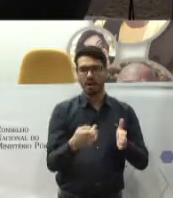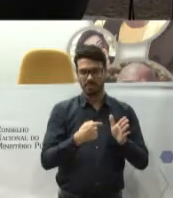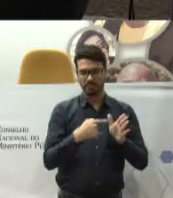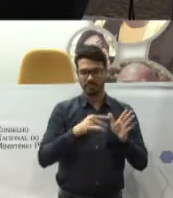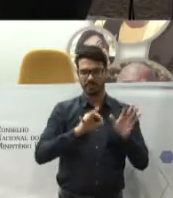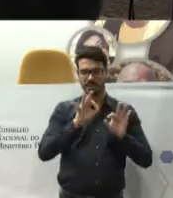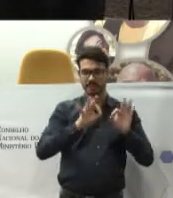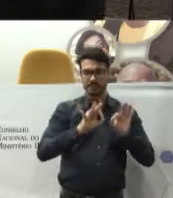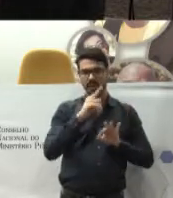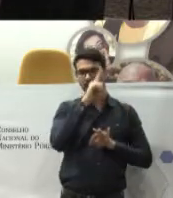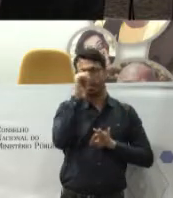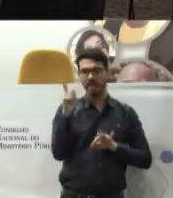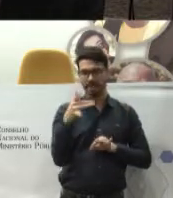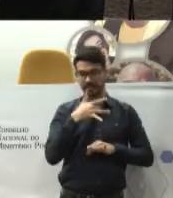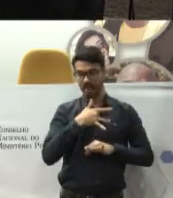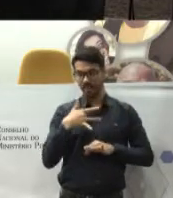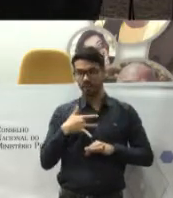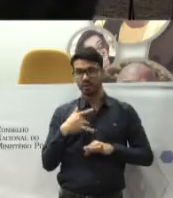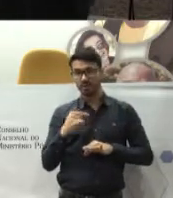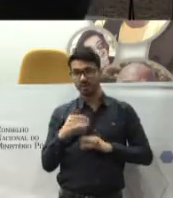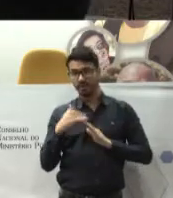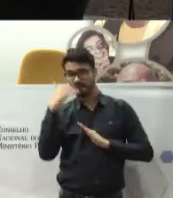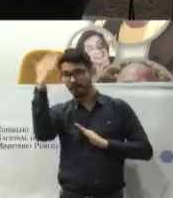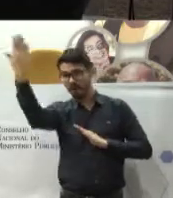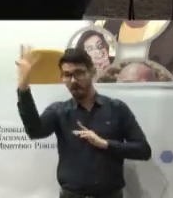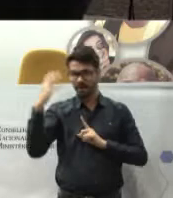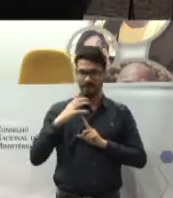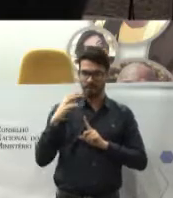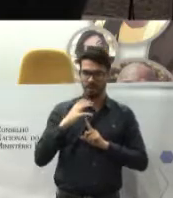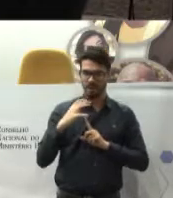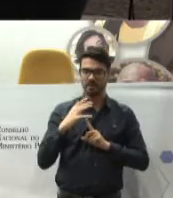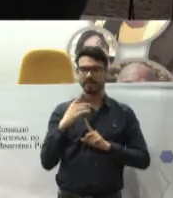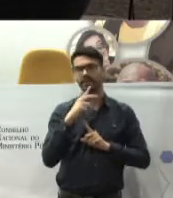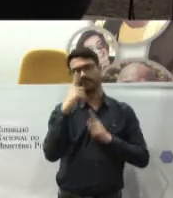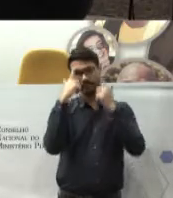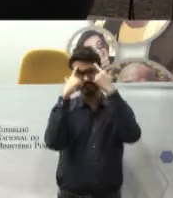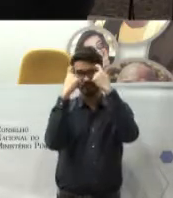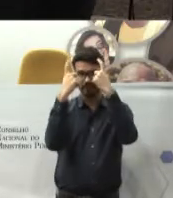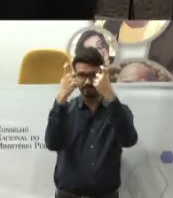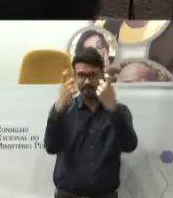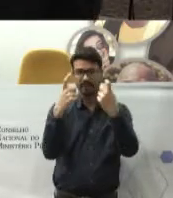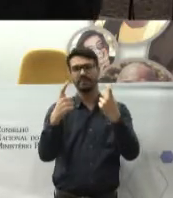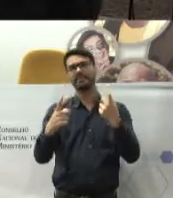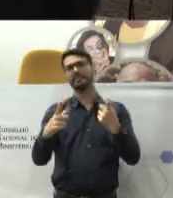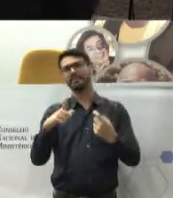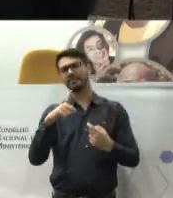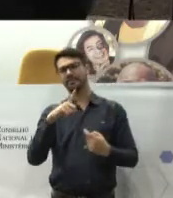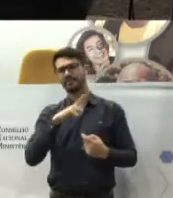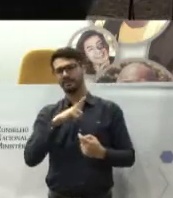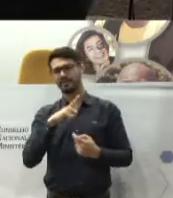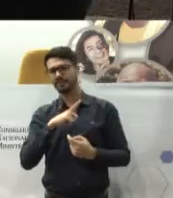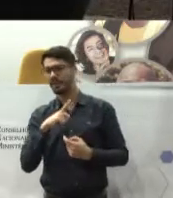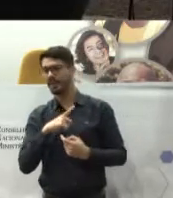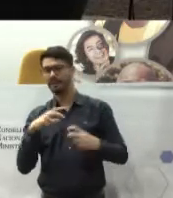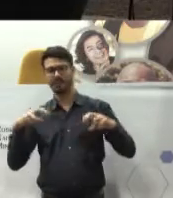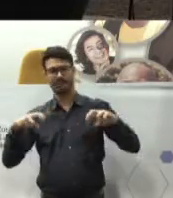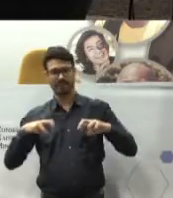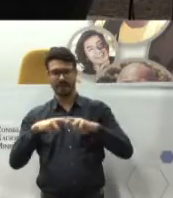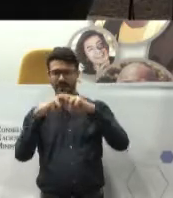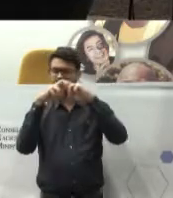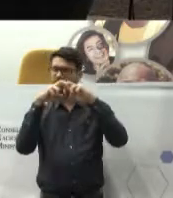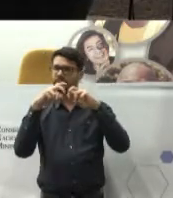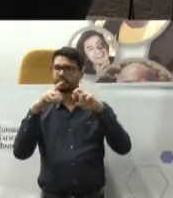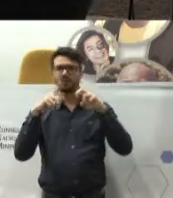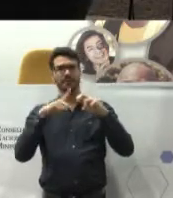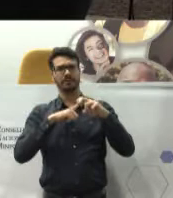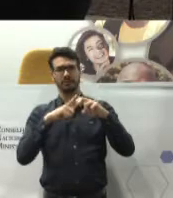impactar o nosso sistema de saúde? Causas externas, violência. Aí pega a Maria da Penha, você pega trânsito, é um horror.